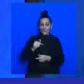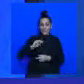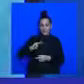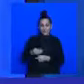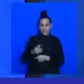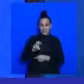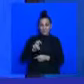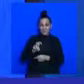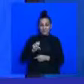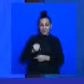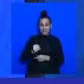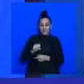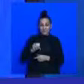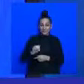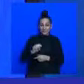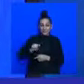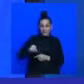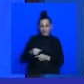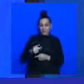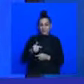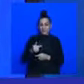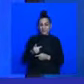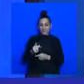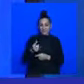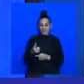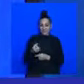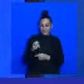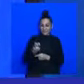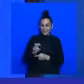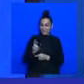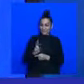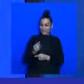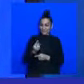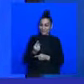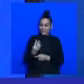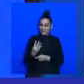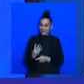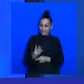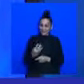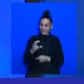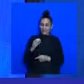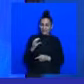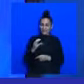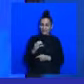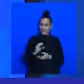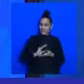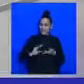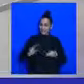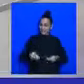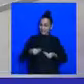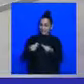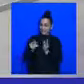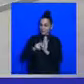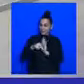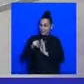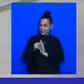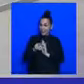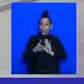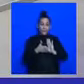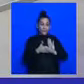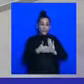milhões 580 mil 765 e 14 centavos esse prêmio pode ser seu